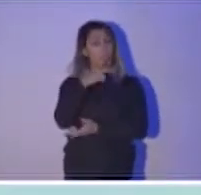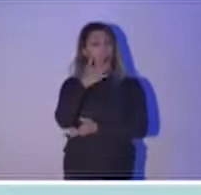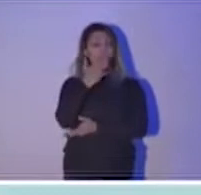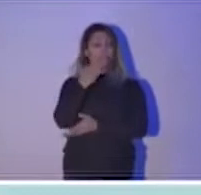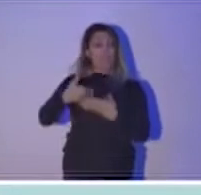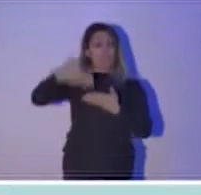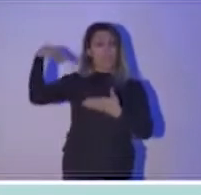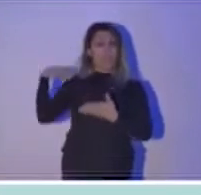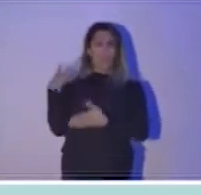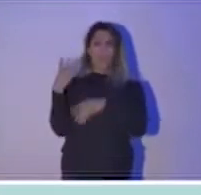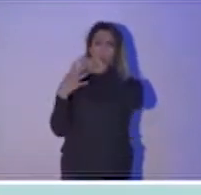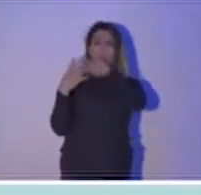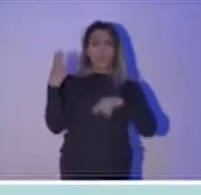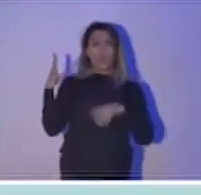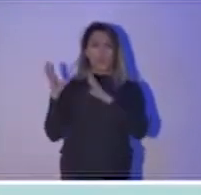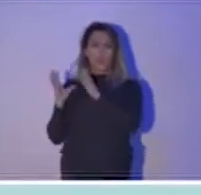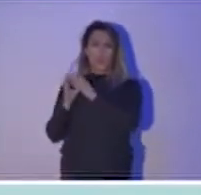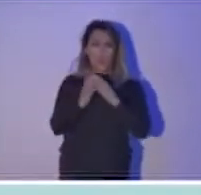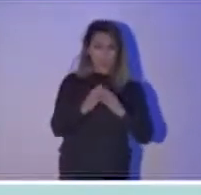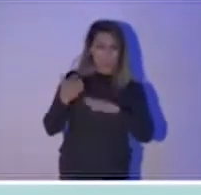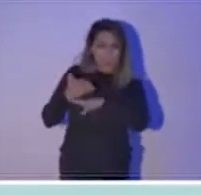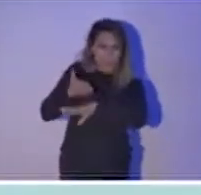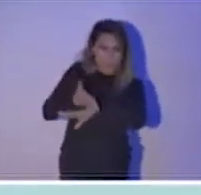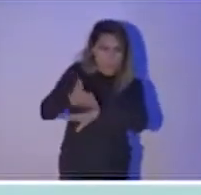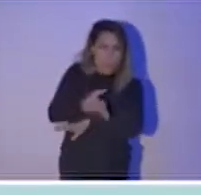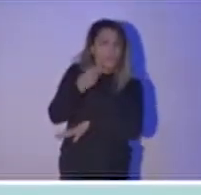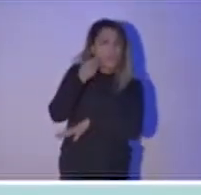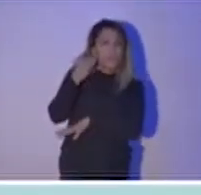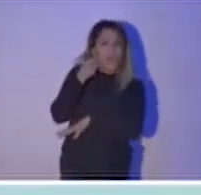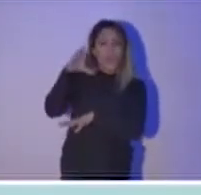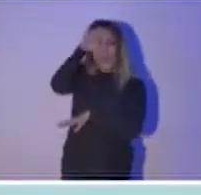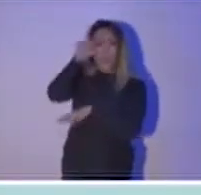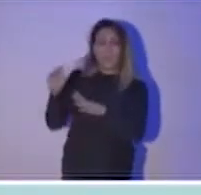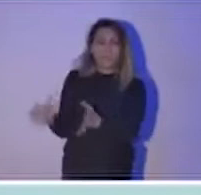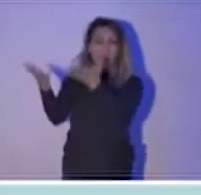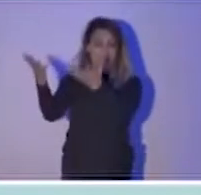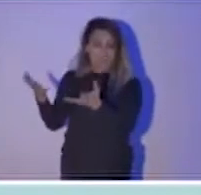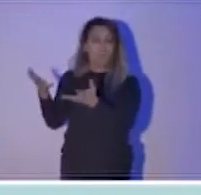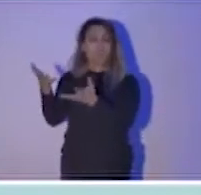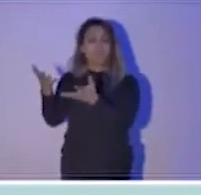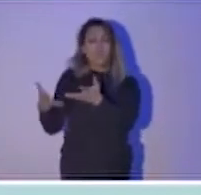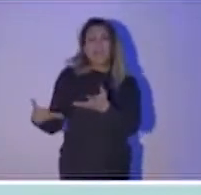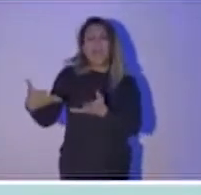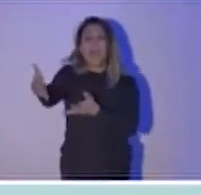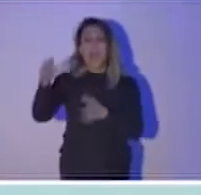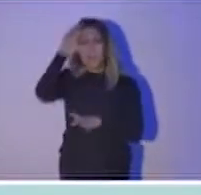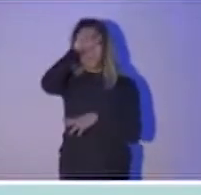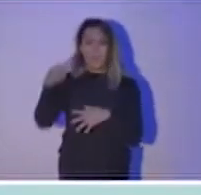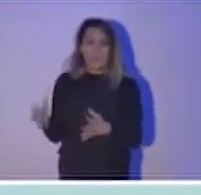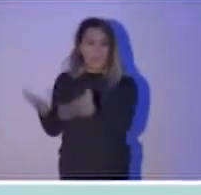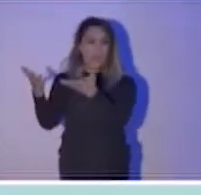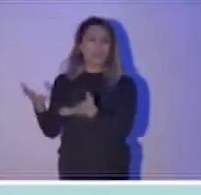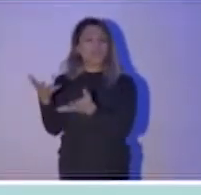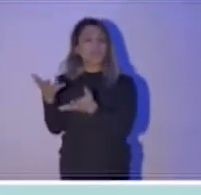de uns 4 programas de aceleração de aprendizagem. E qual não é a minha surpresa quando, de novo, nós estamos discutindo programas de